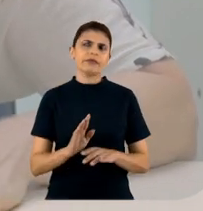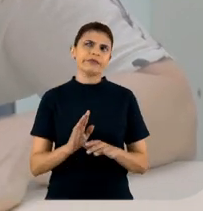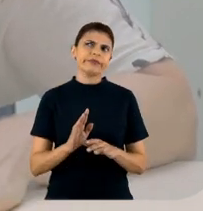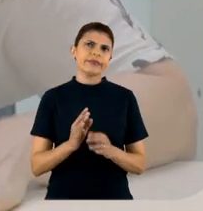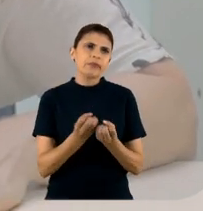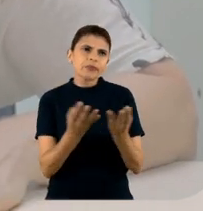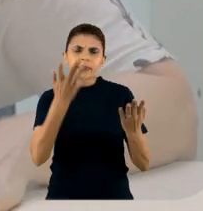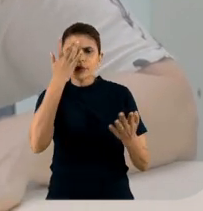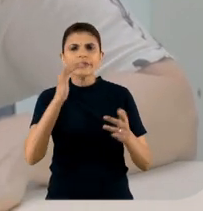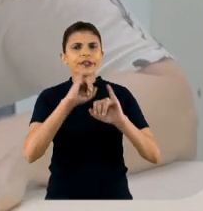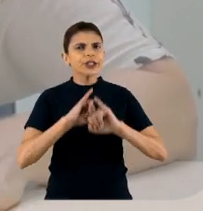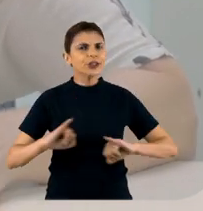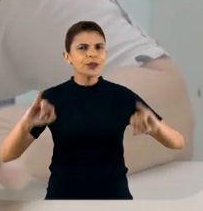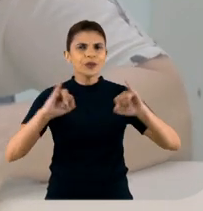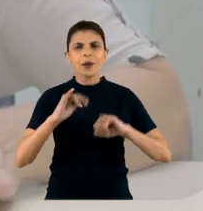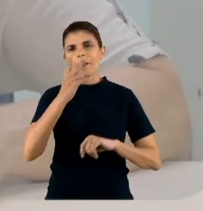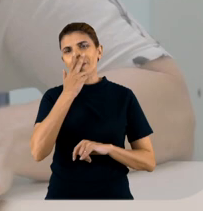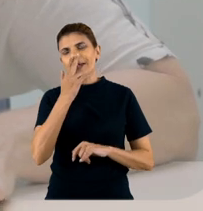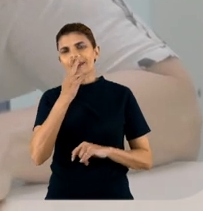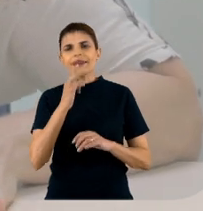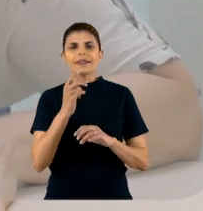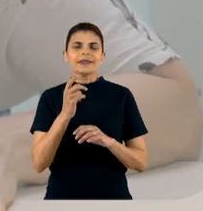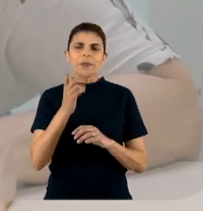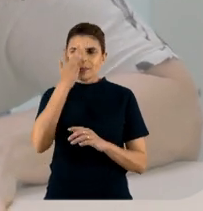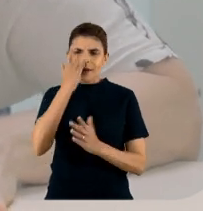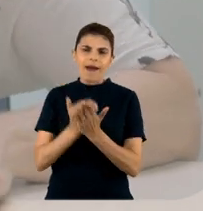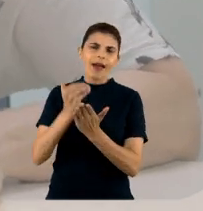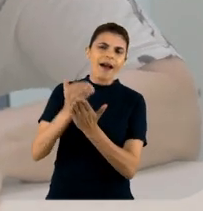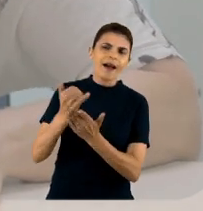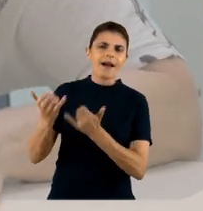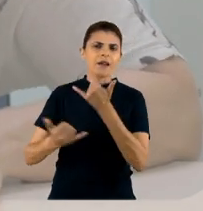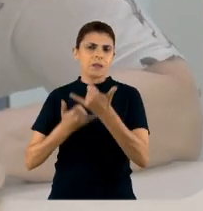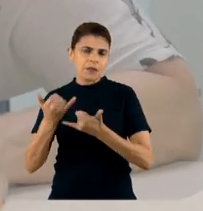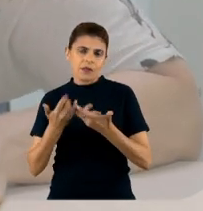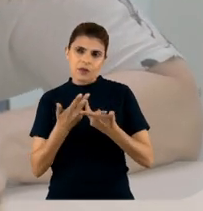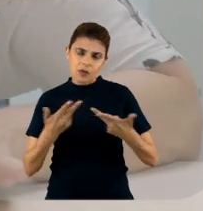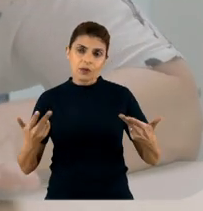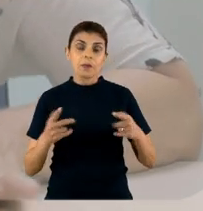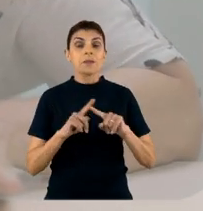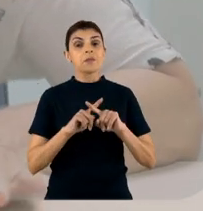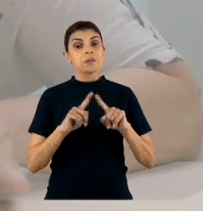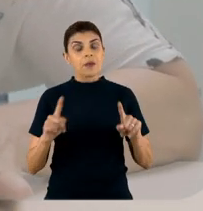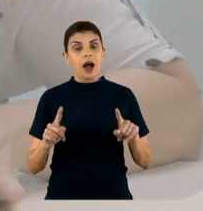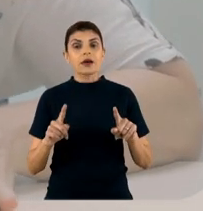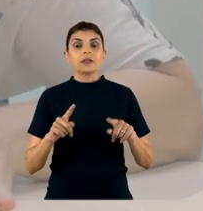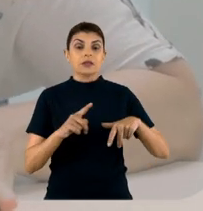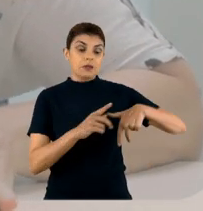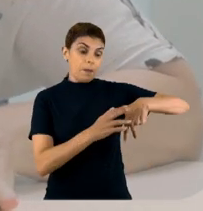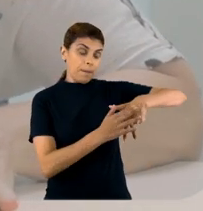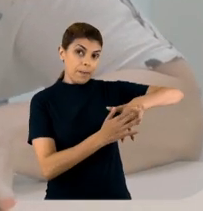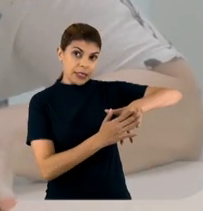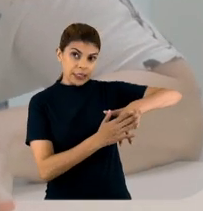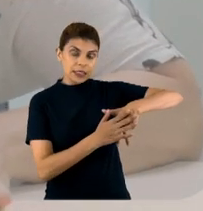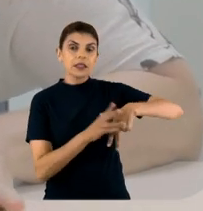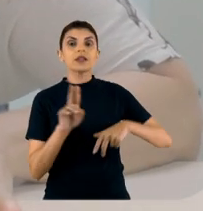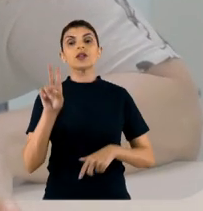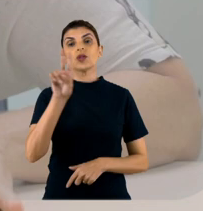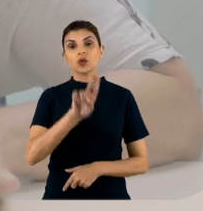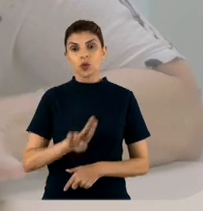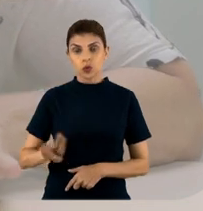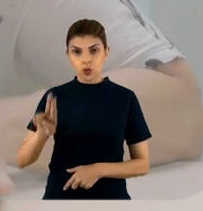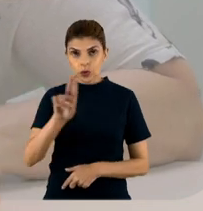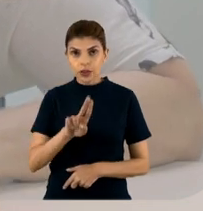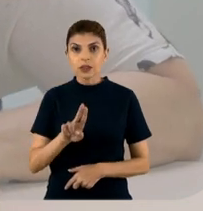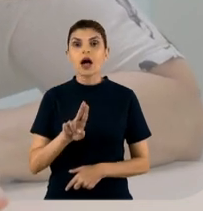de eh piada a respeito da posição prona mas o a posição prona é